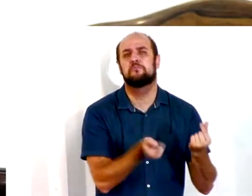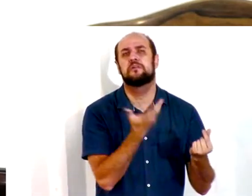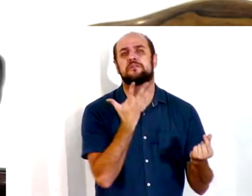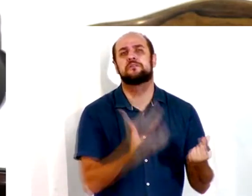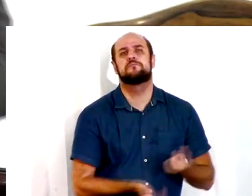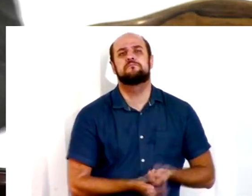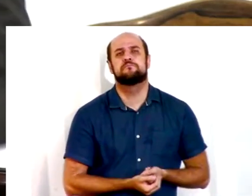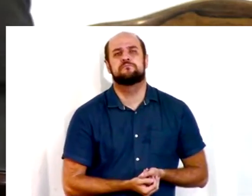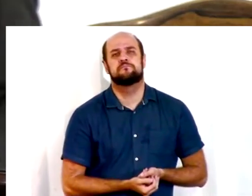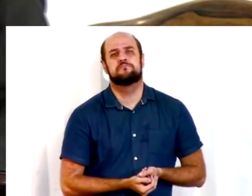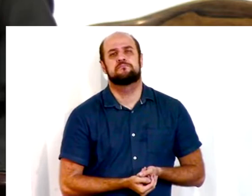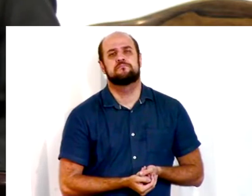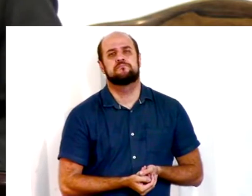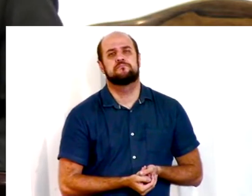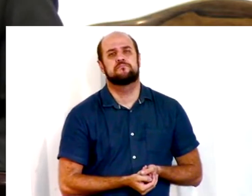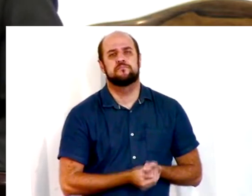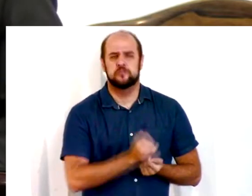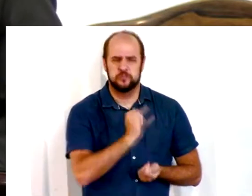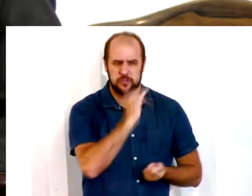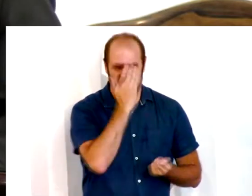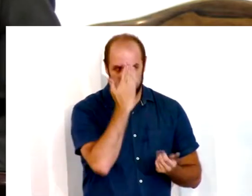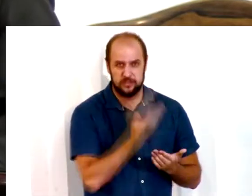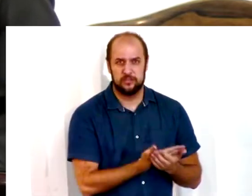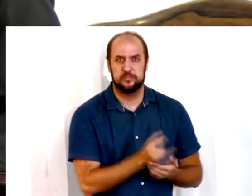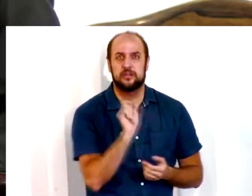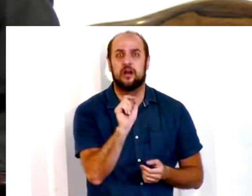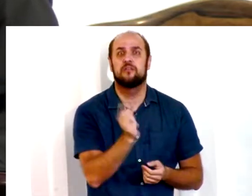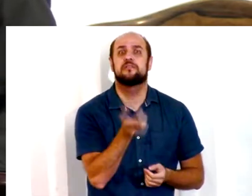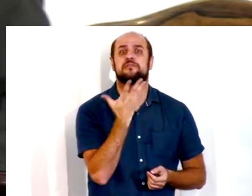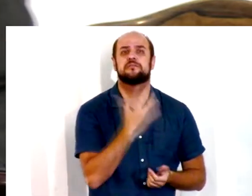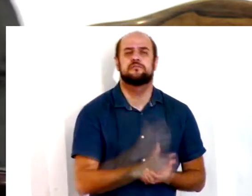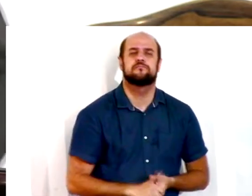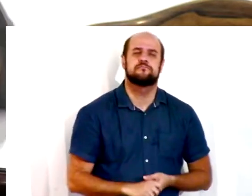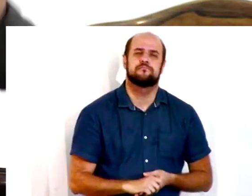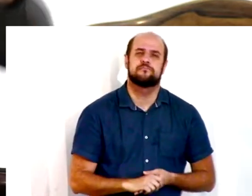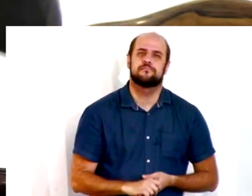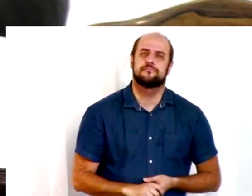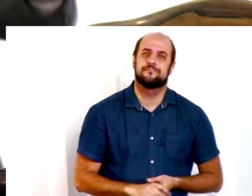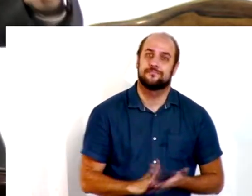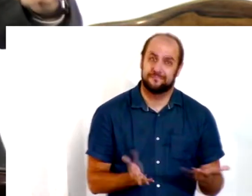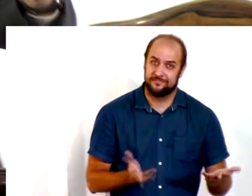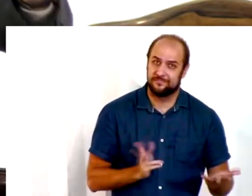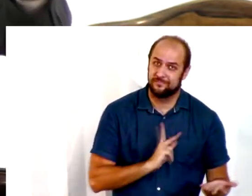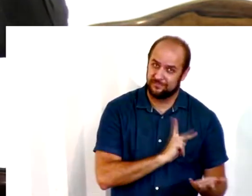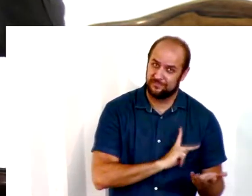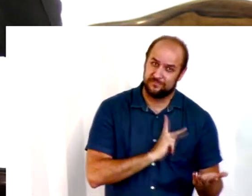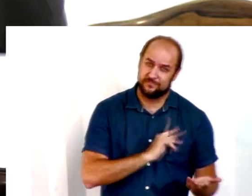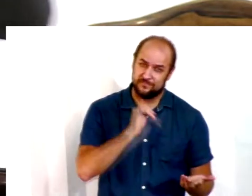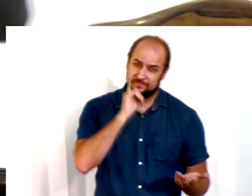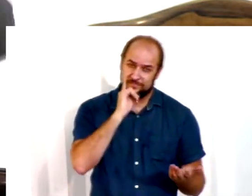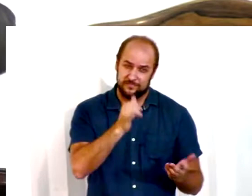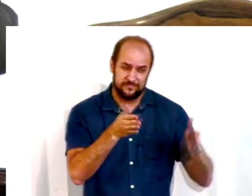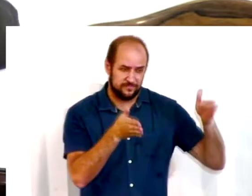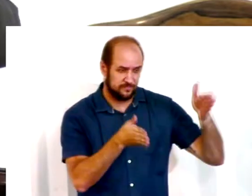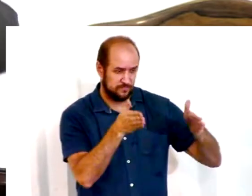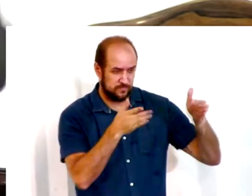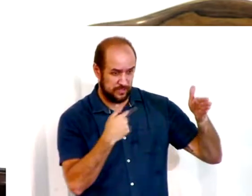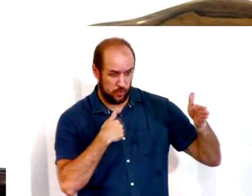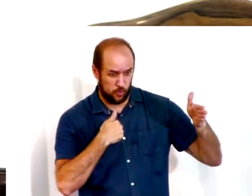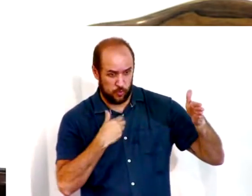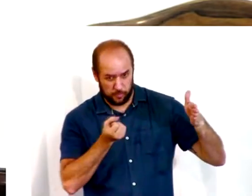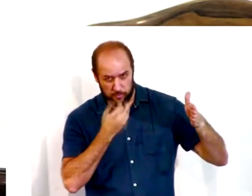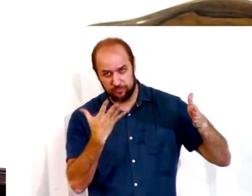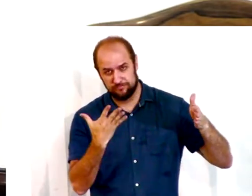resultado se eu deposito a minha confiança nele? Paulo está dizendo que é nesse momento em que eu estou bem,